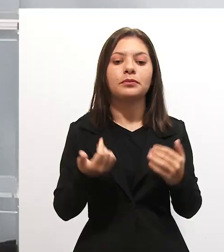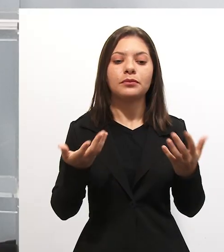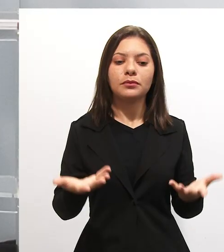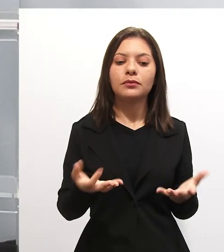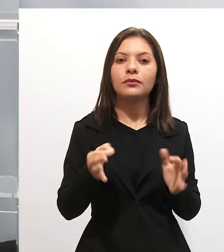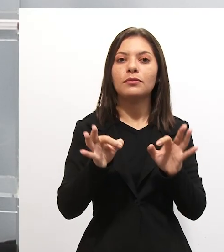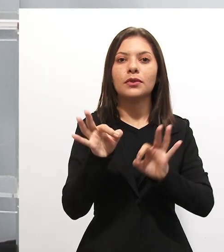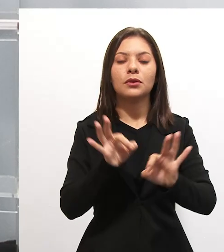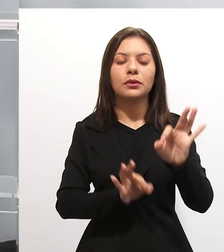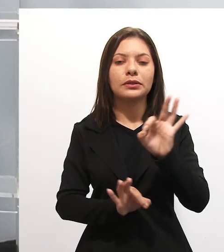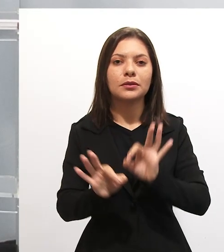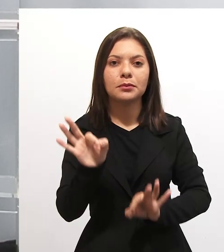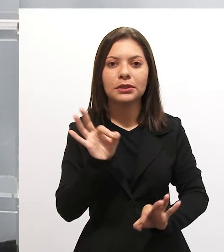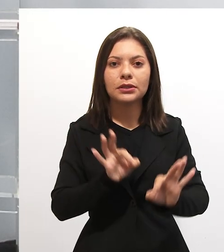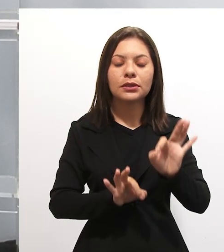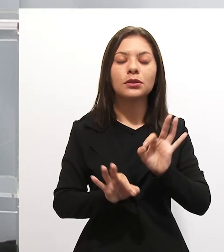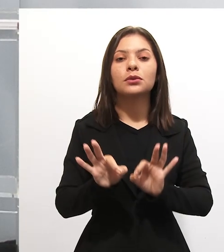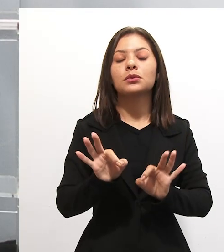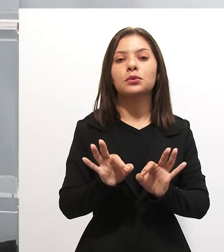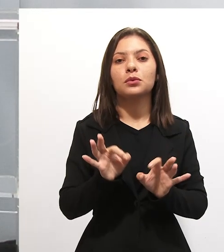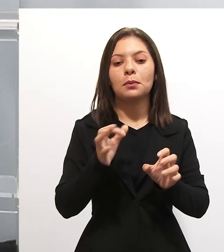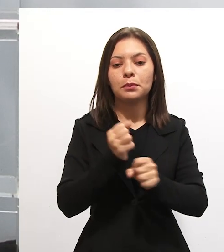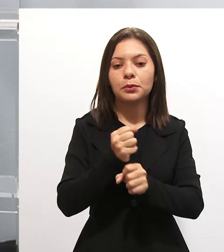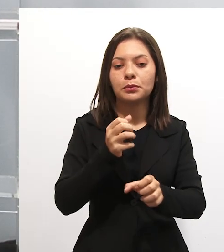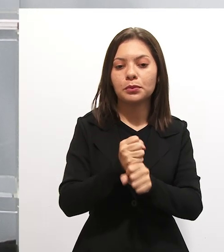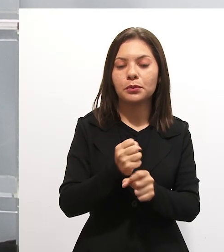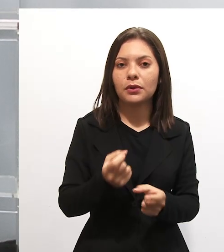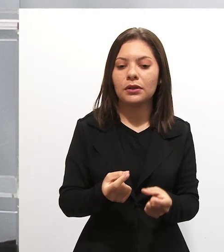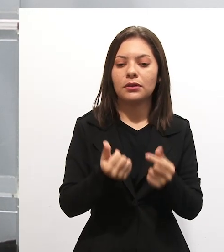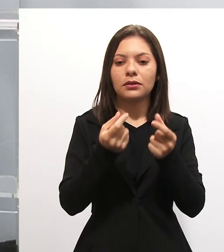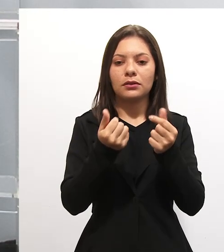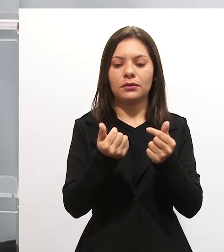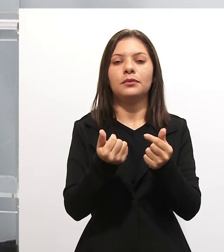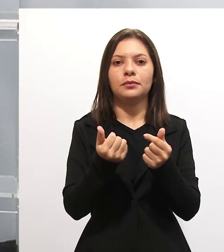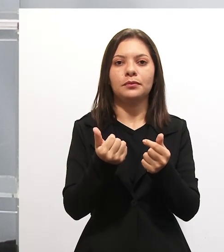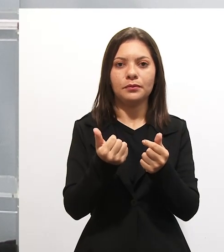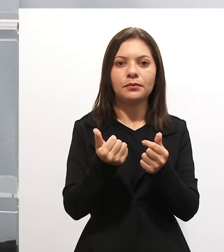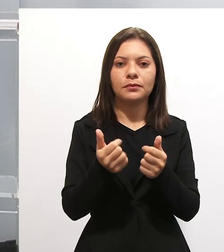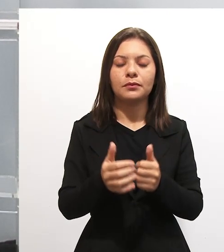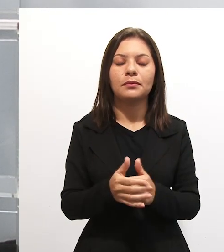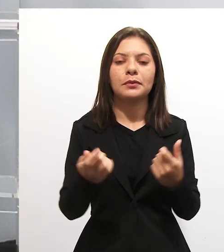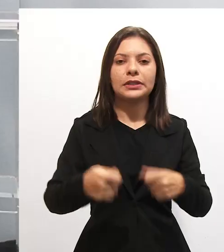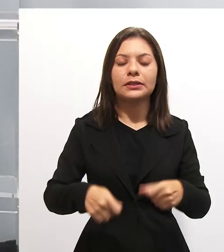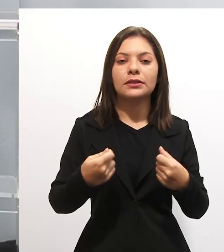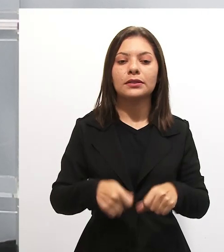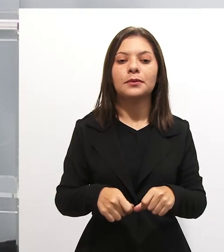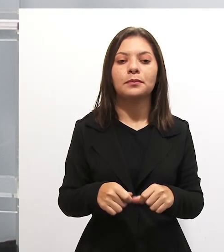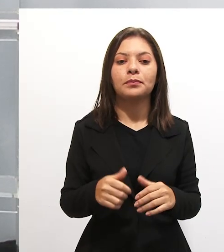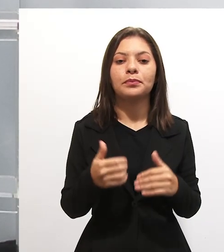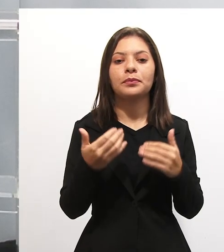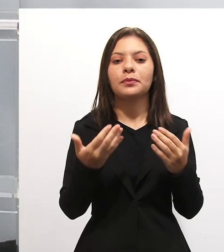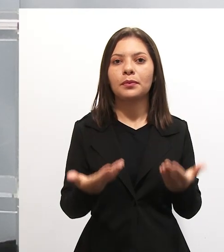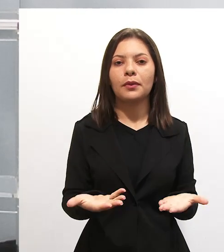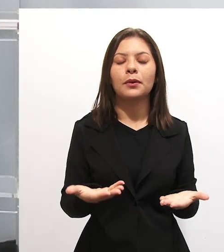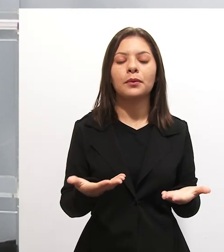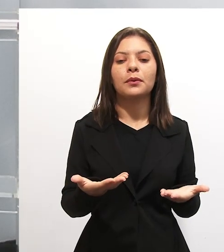orçamento é a materialização do planejamento. A gente utiliza essa ferramenta,